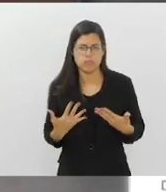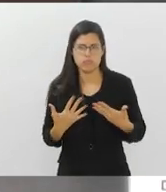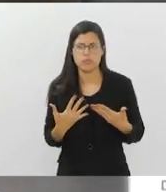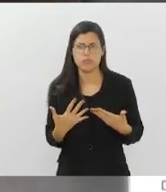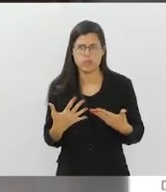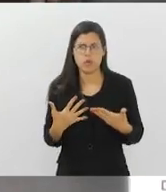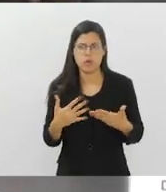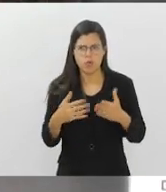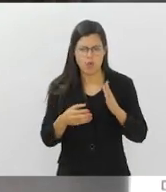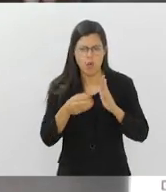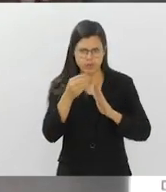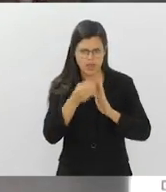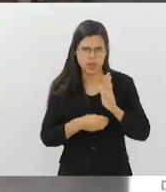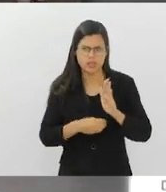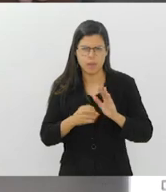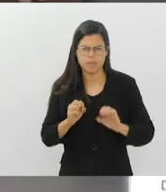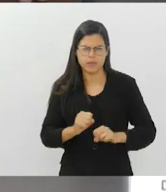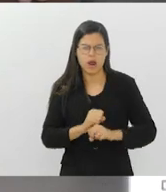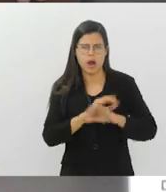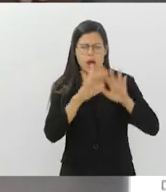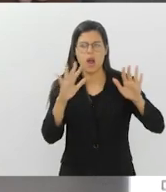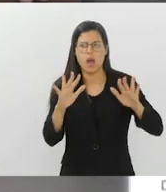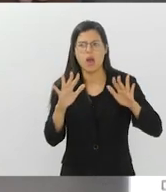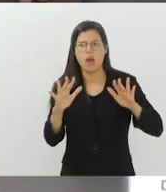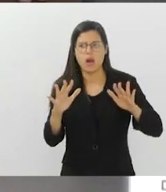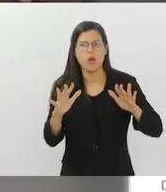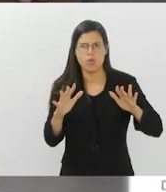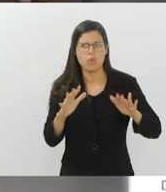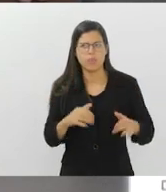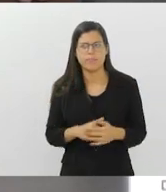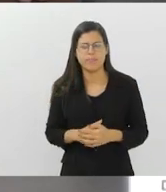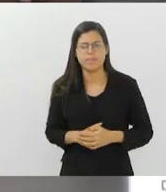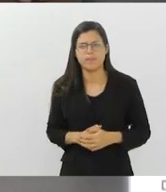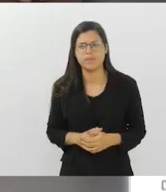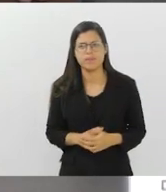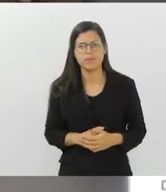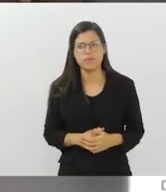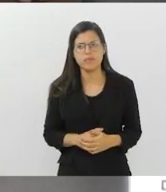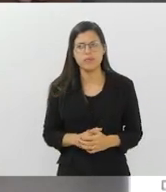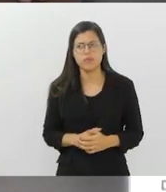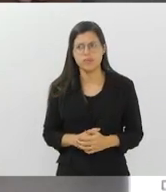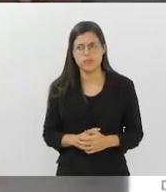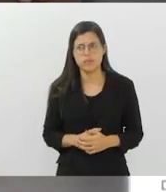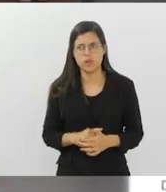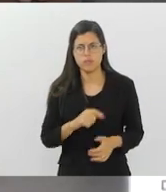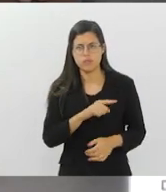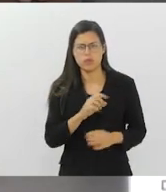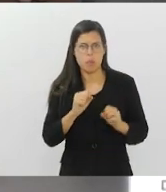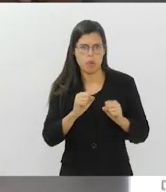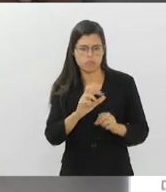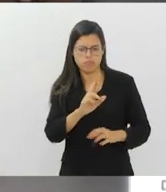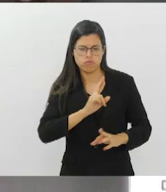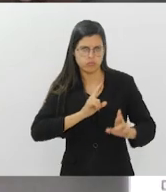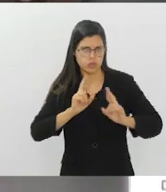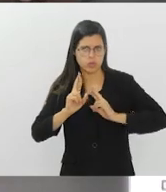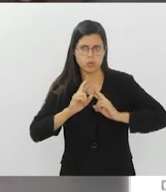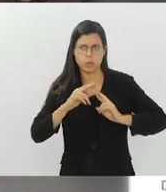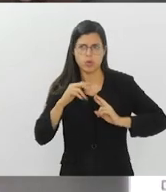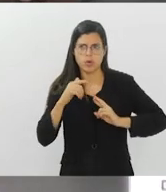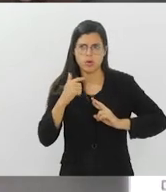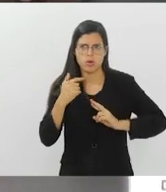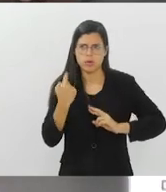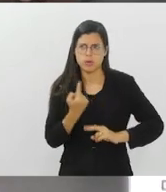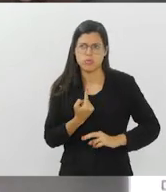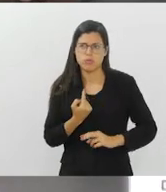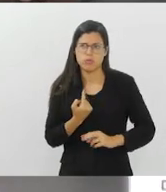oficiar isso, tá? Para que fique claro, eu vou oficiar essa questão e vossas senhorias podem nos responder. Não temos poder para isso, não é